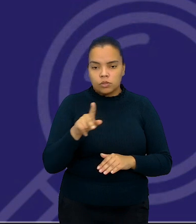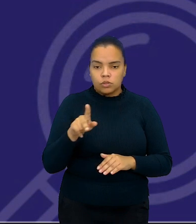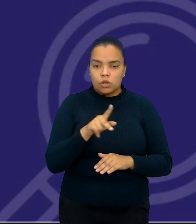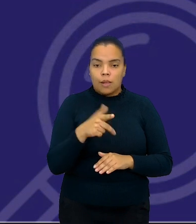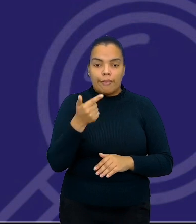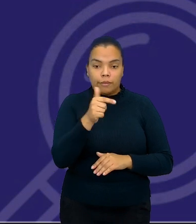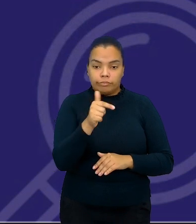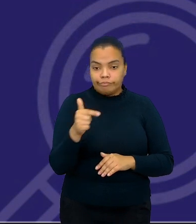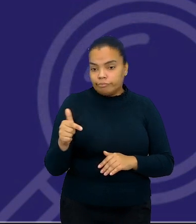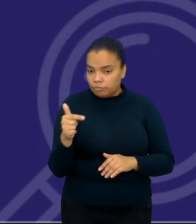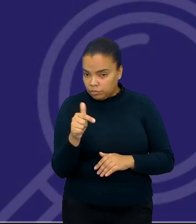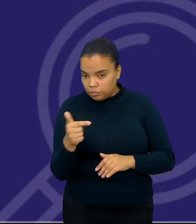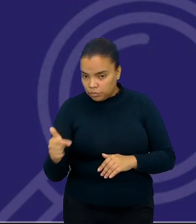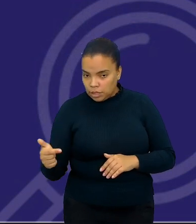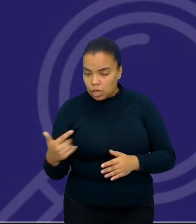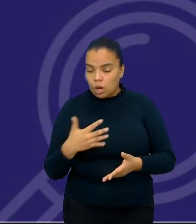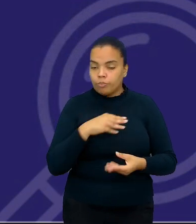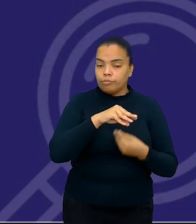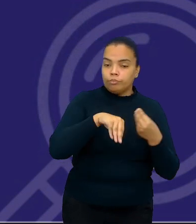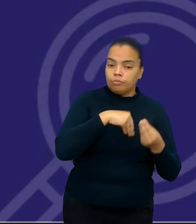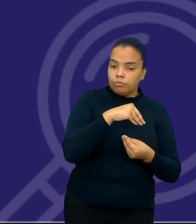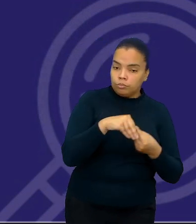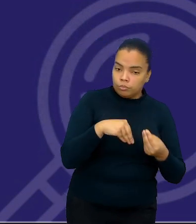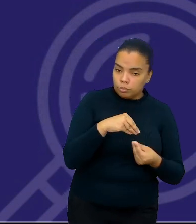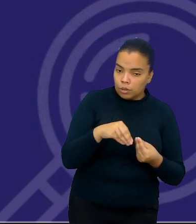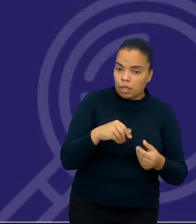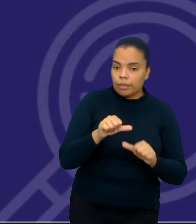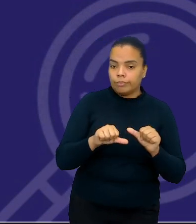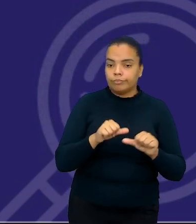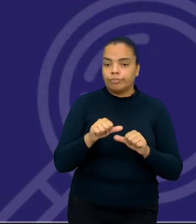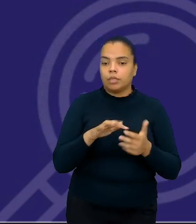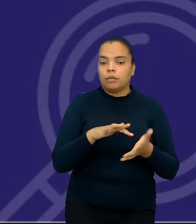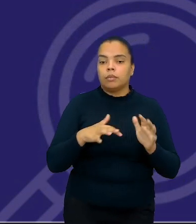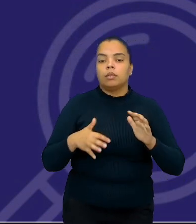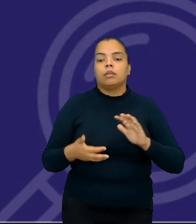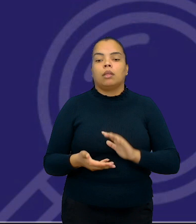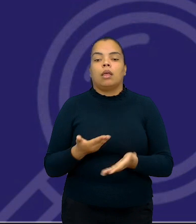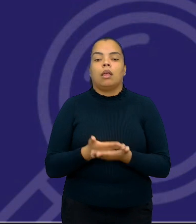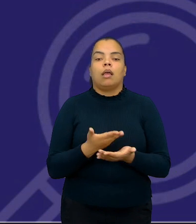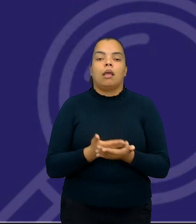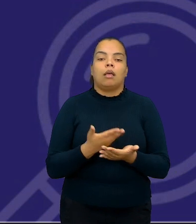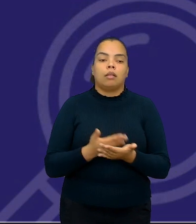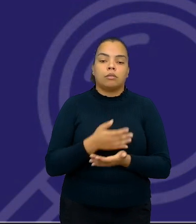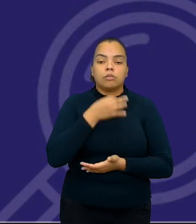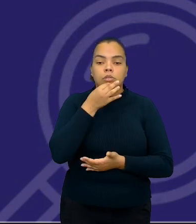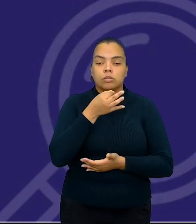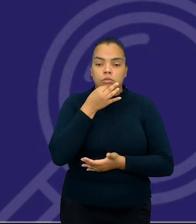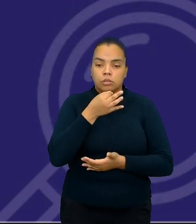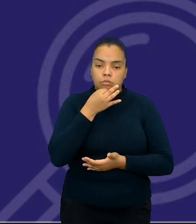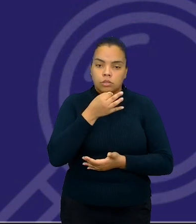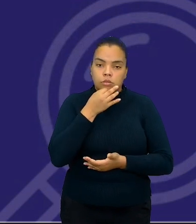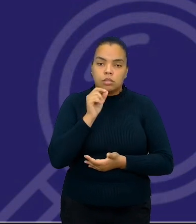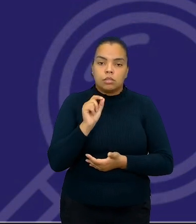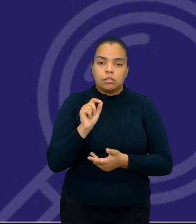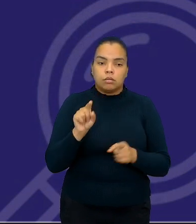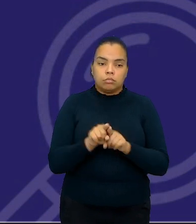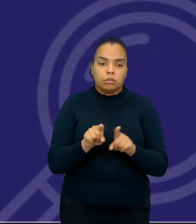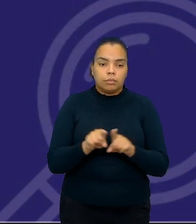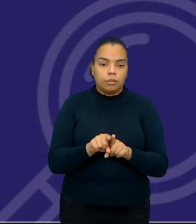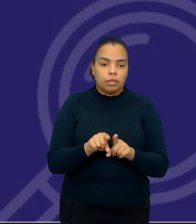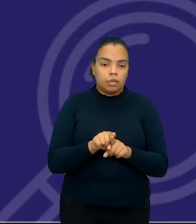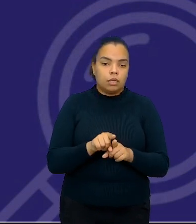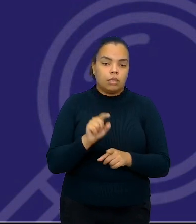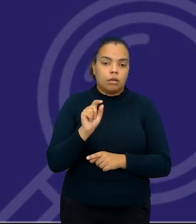professora, queira modificar a estratégia para a aula, nós deixamos aqui como sugestão, dessa vez elas estão nas notas de